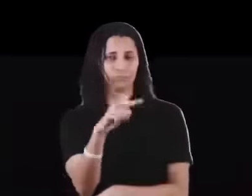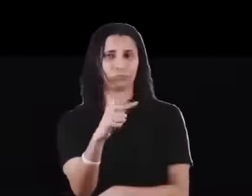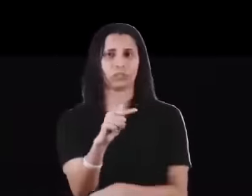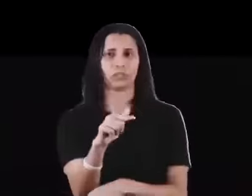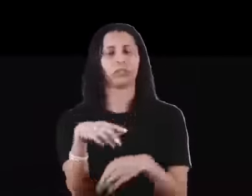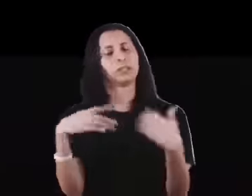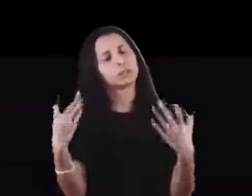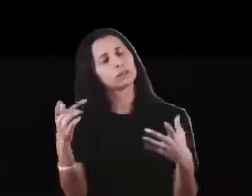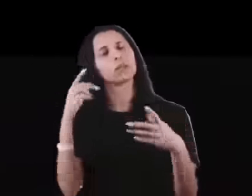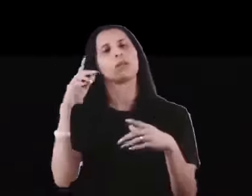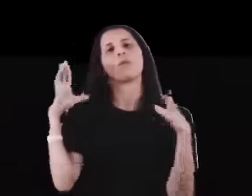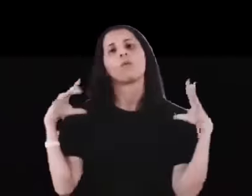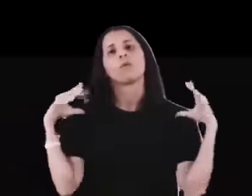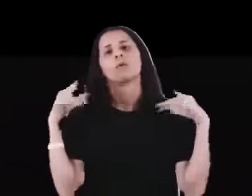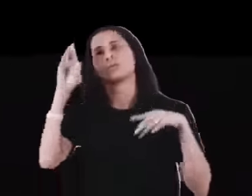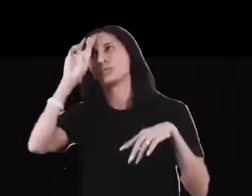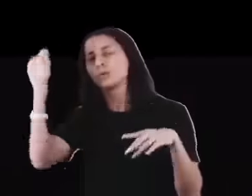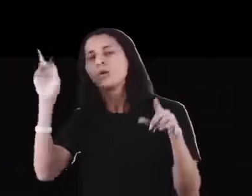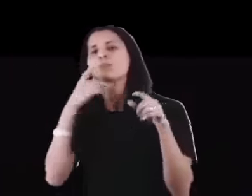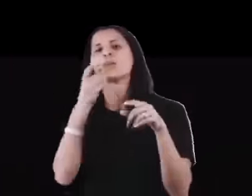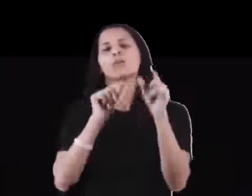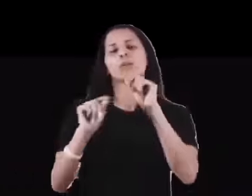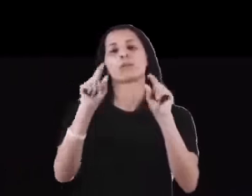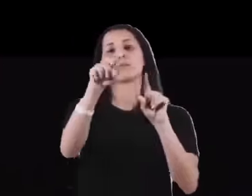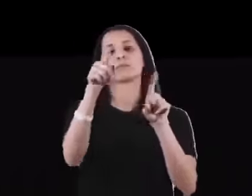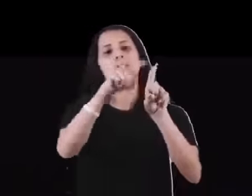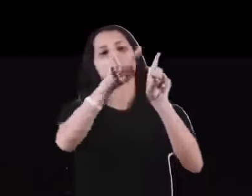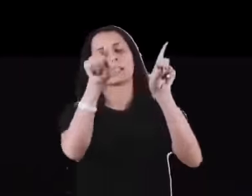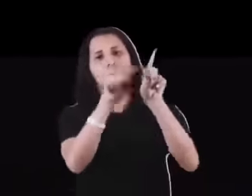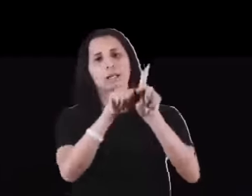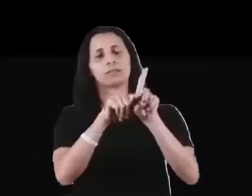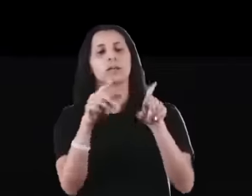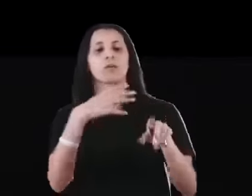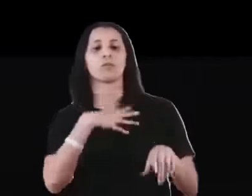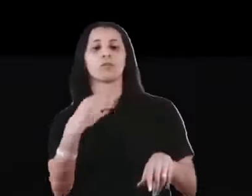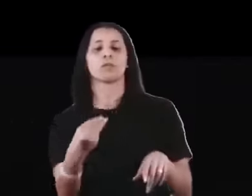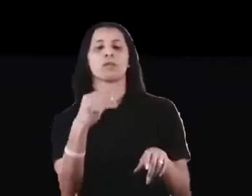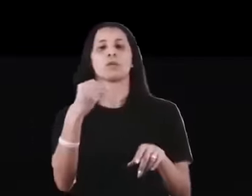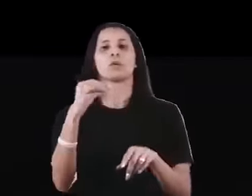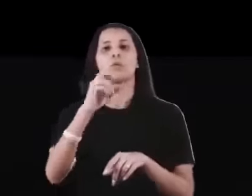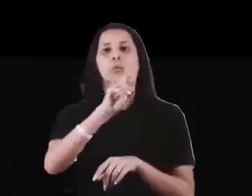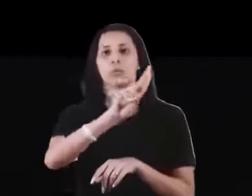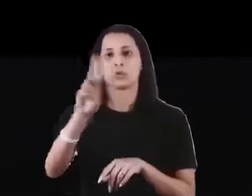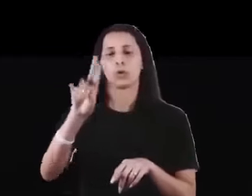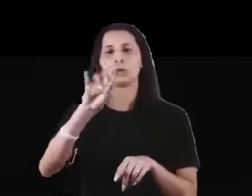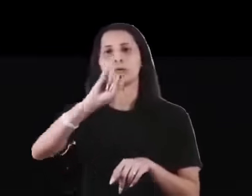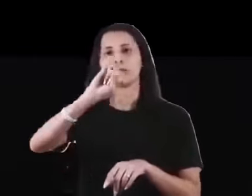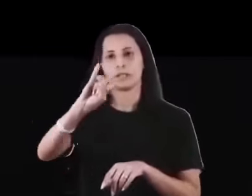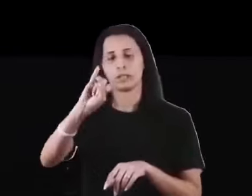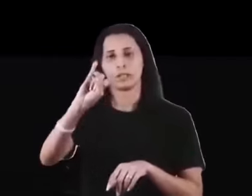você está grávida e terá um filho e dará o nome de Ismael porque um senhor ouviu o seu sofrimento